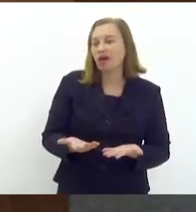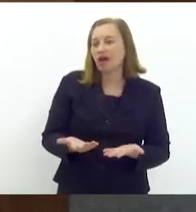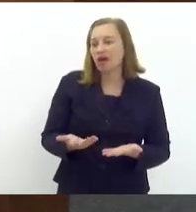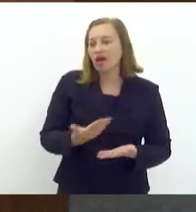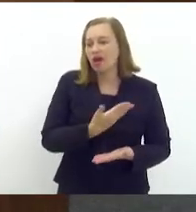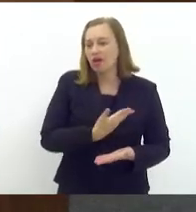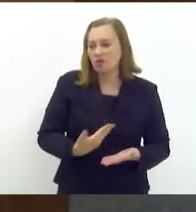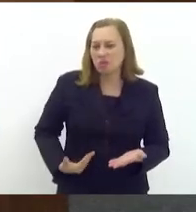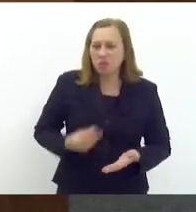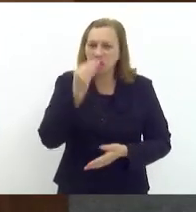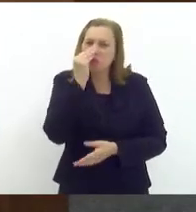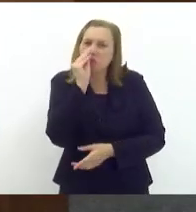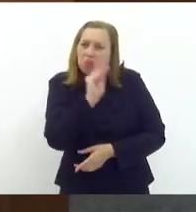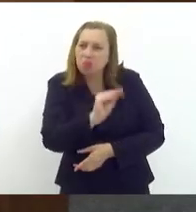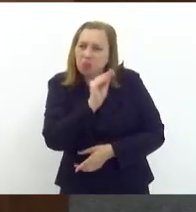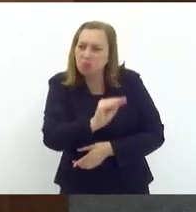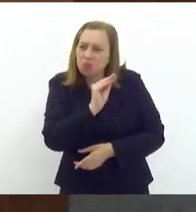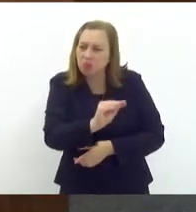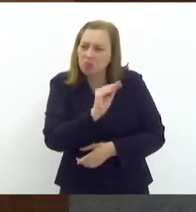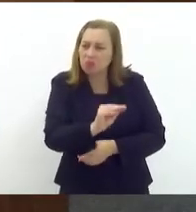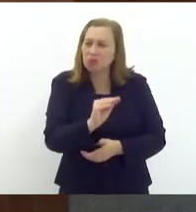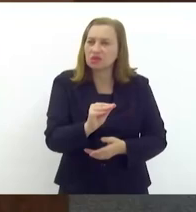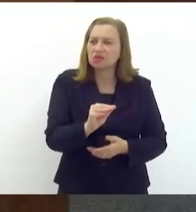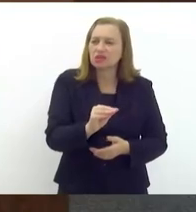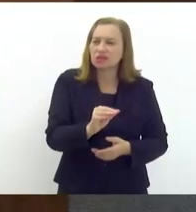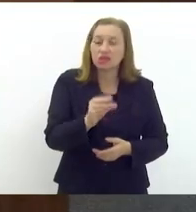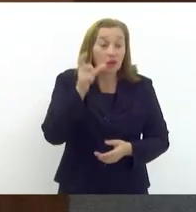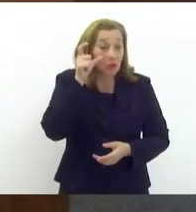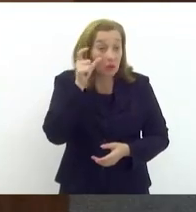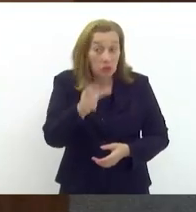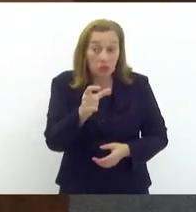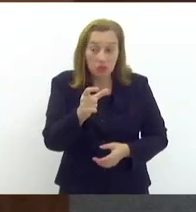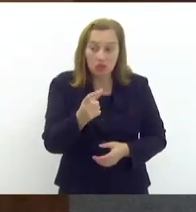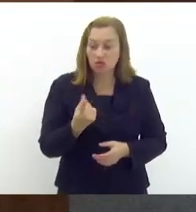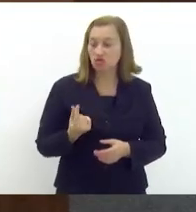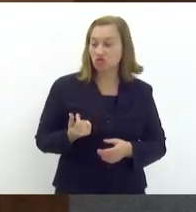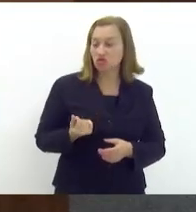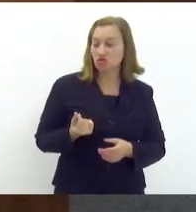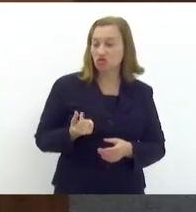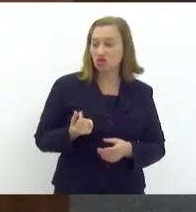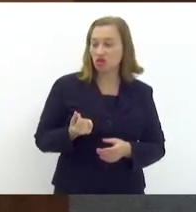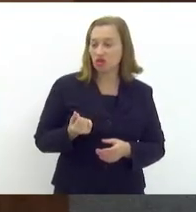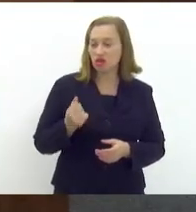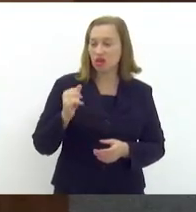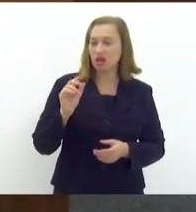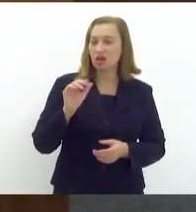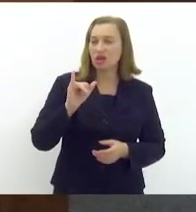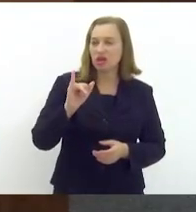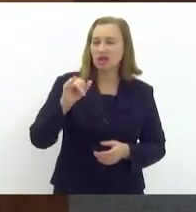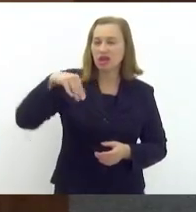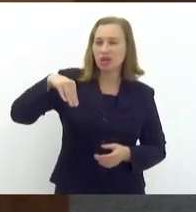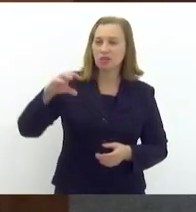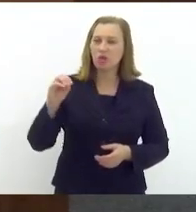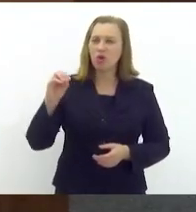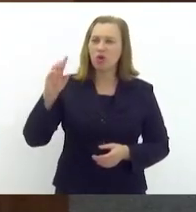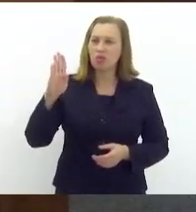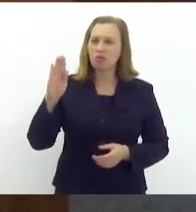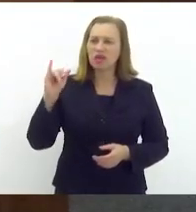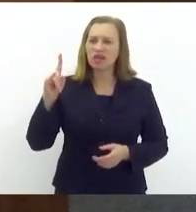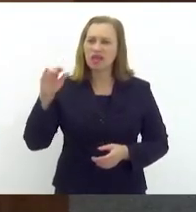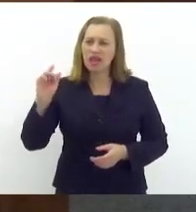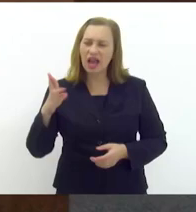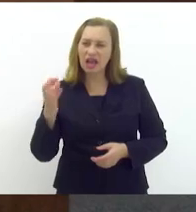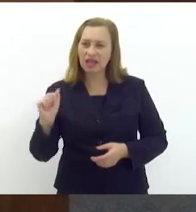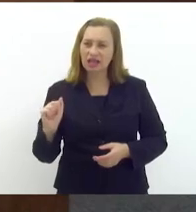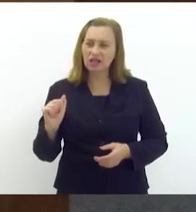imobiliária algo que impacta muito fortemente na minha região a região serrana que por muitas vezes é tratada como o novo bairro